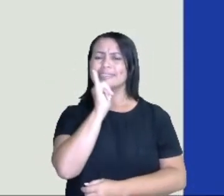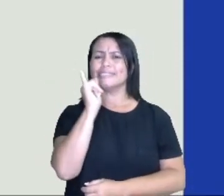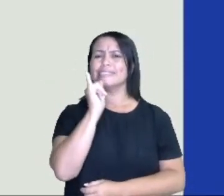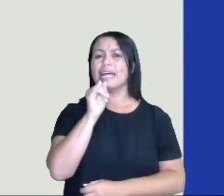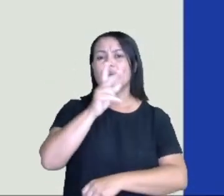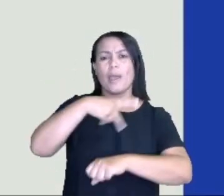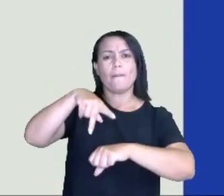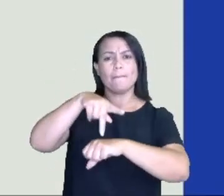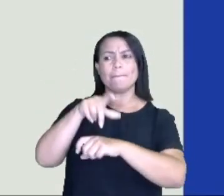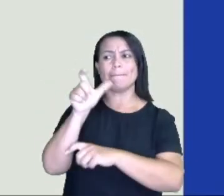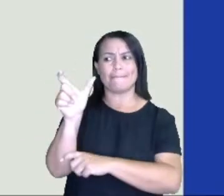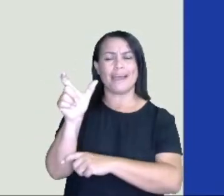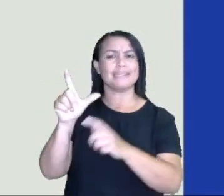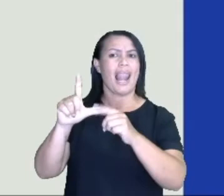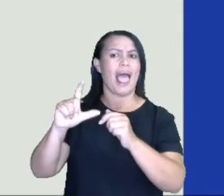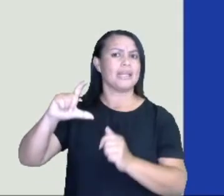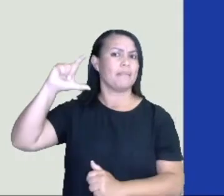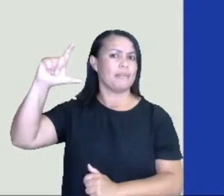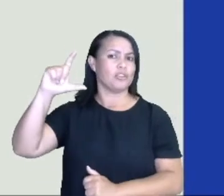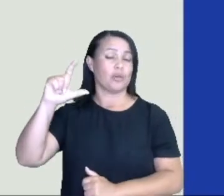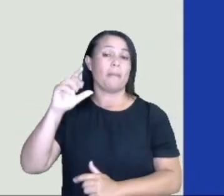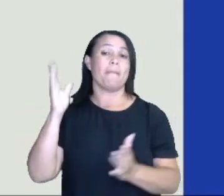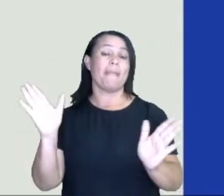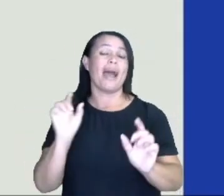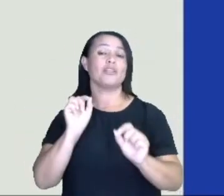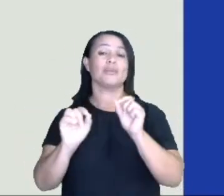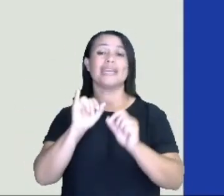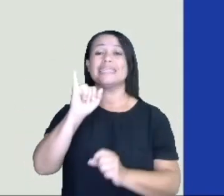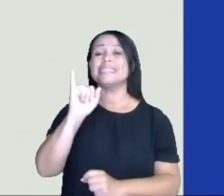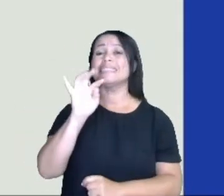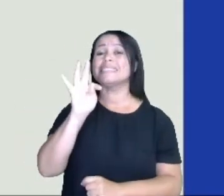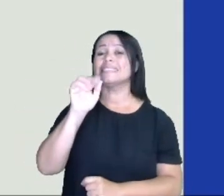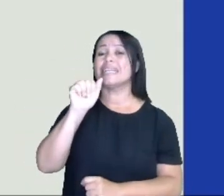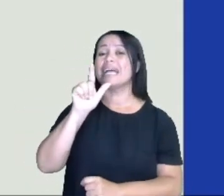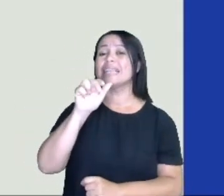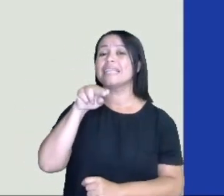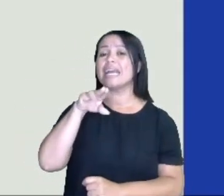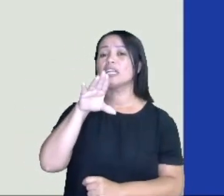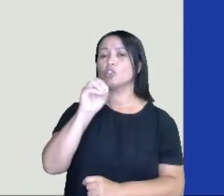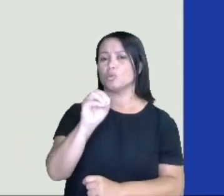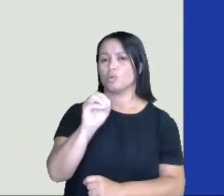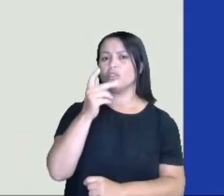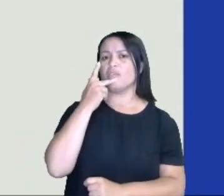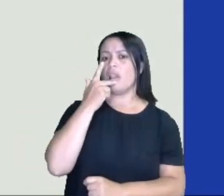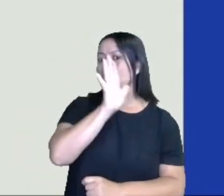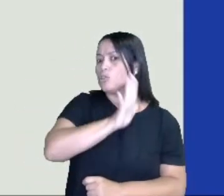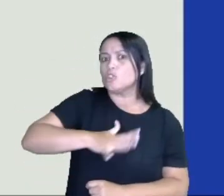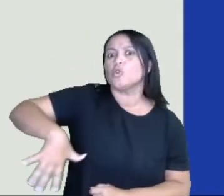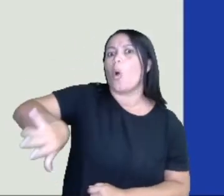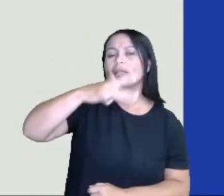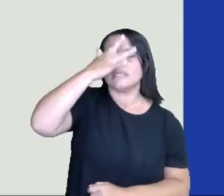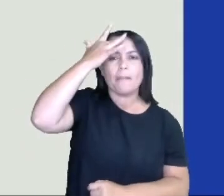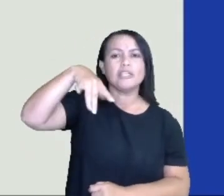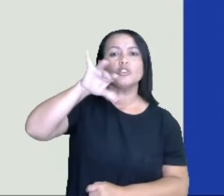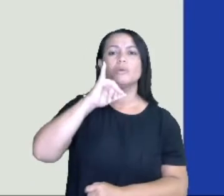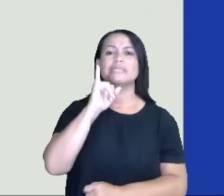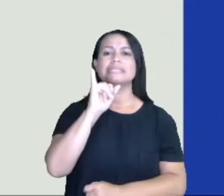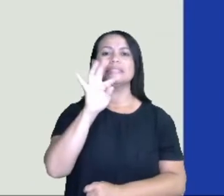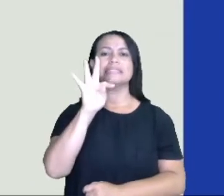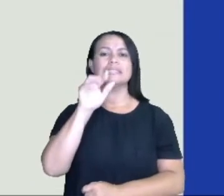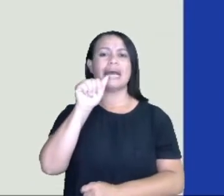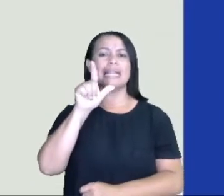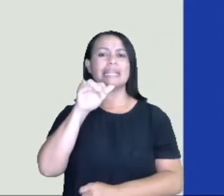país específico. Mas italiano, ou seja, eu estou generalizando, né?